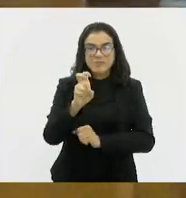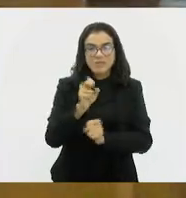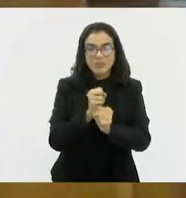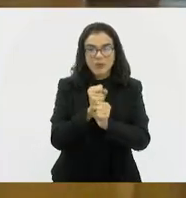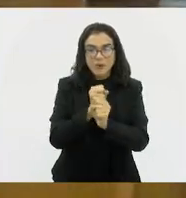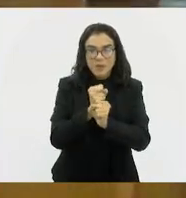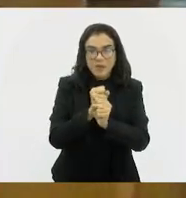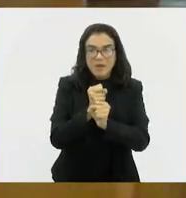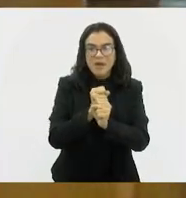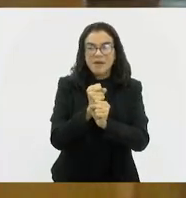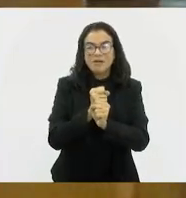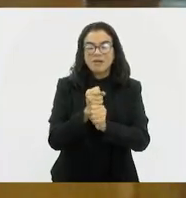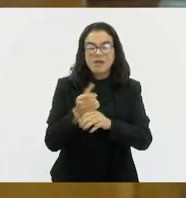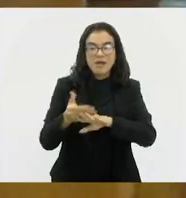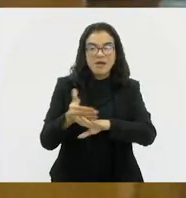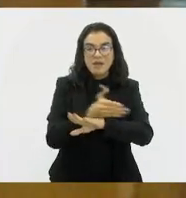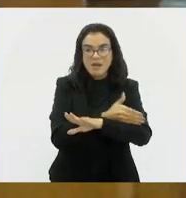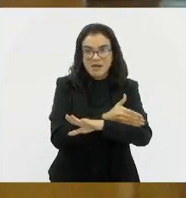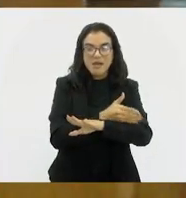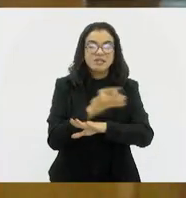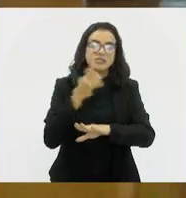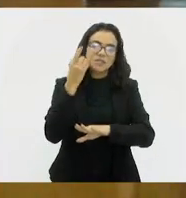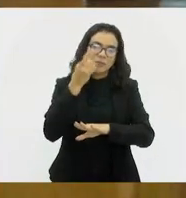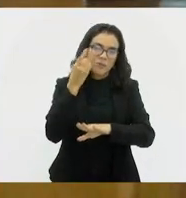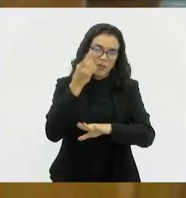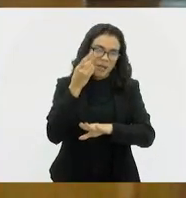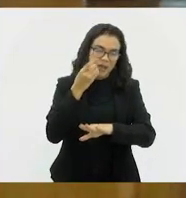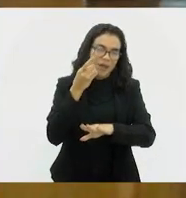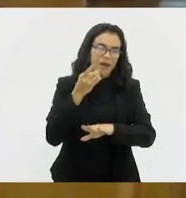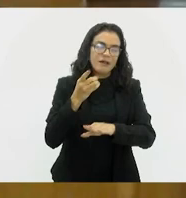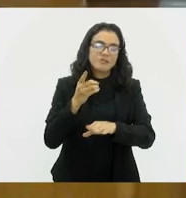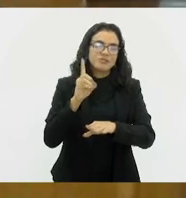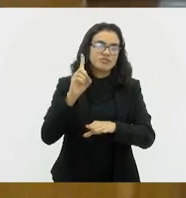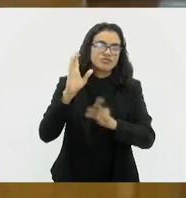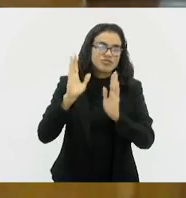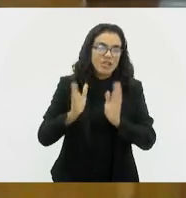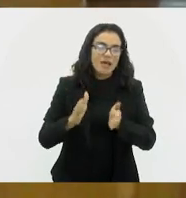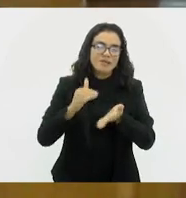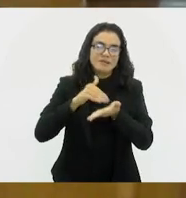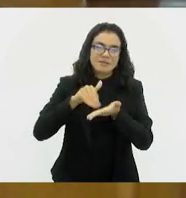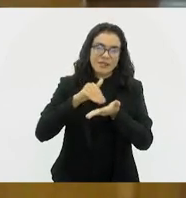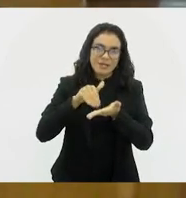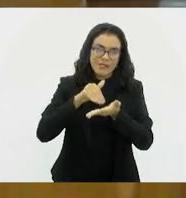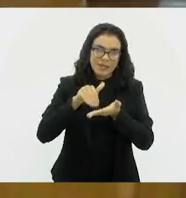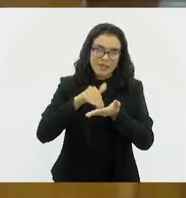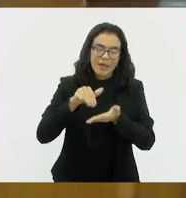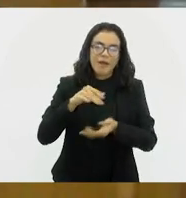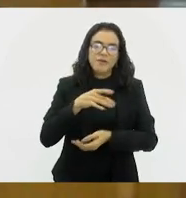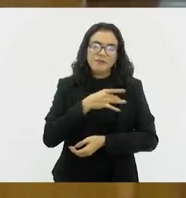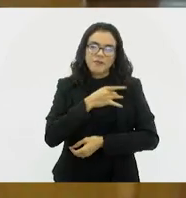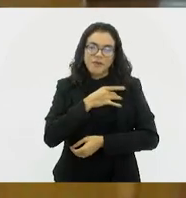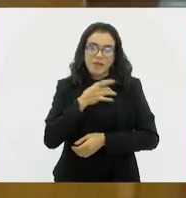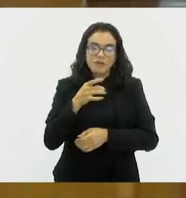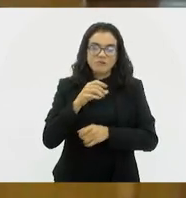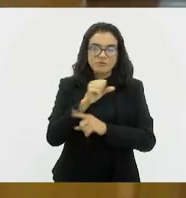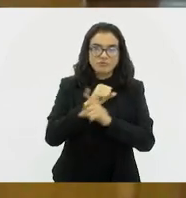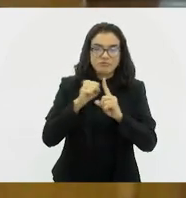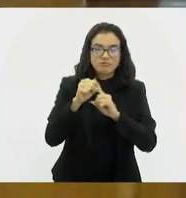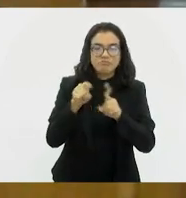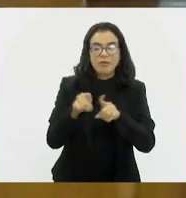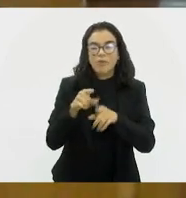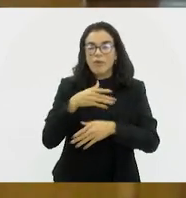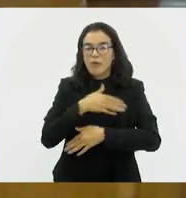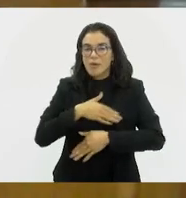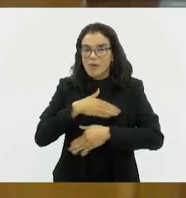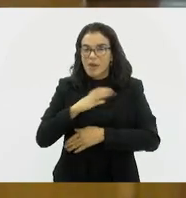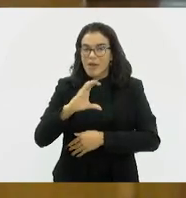teve antes de ser deputado, como secretário de Ação Comunitária e Social. Quero cumprimentar a Carla, eu